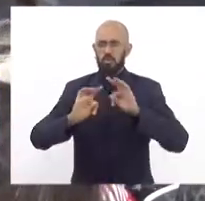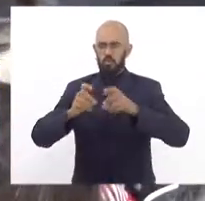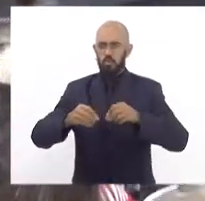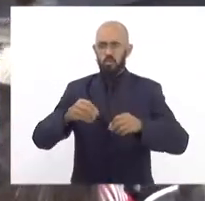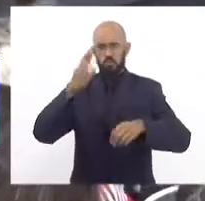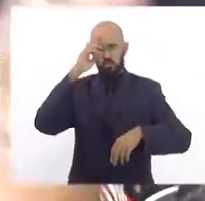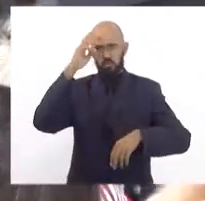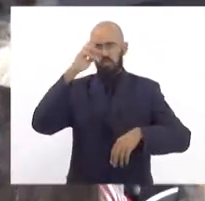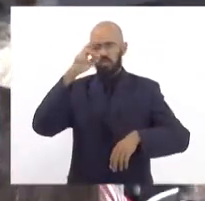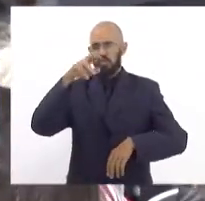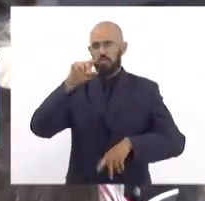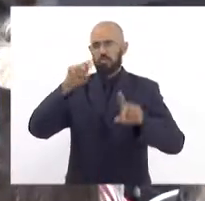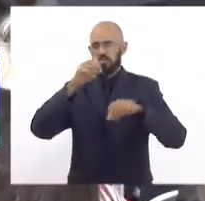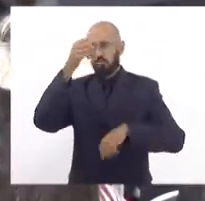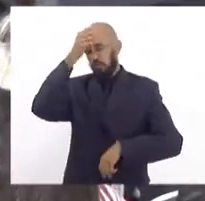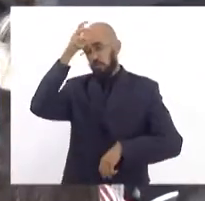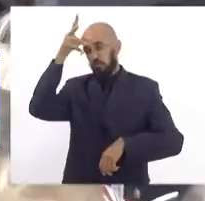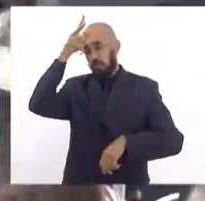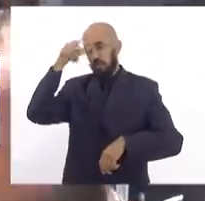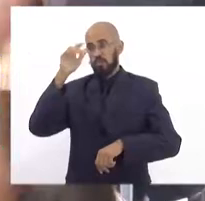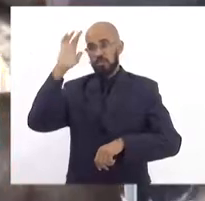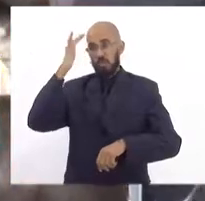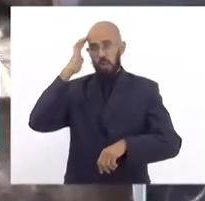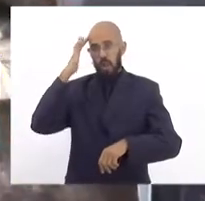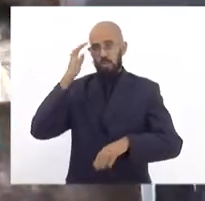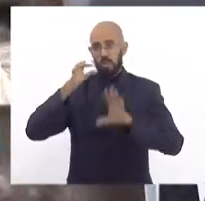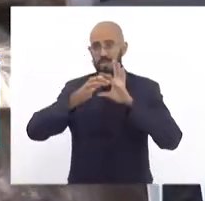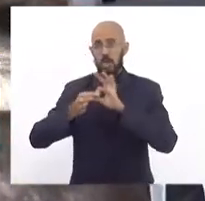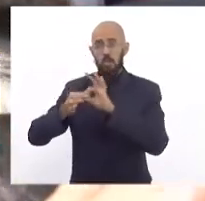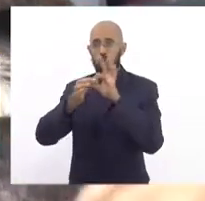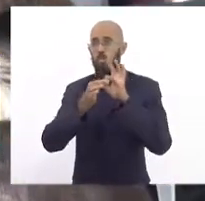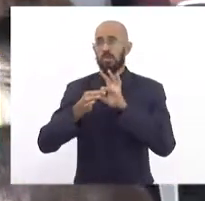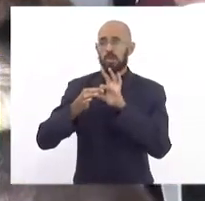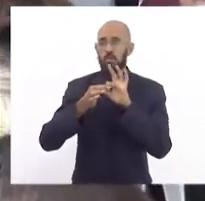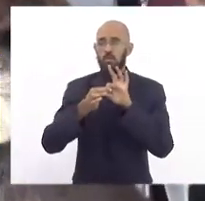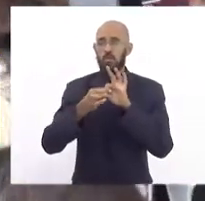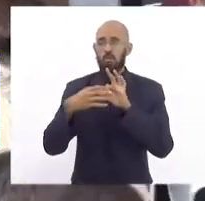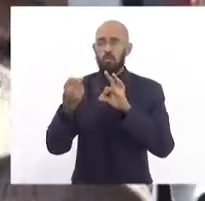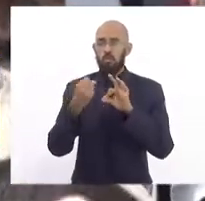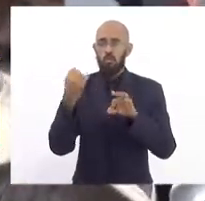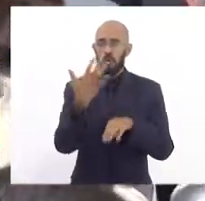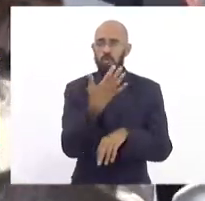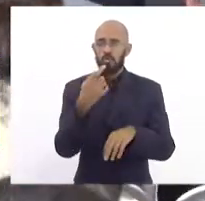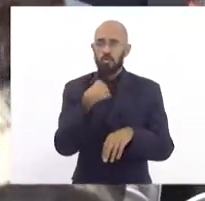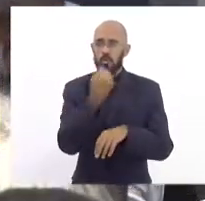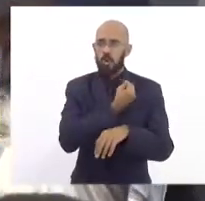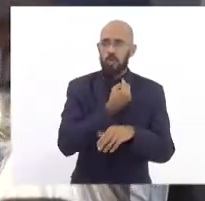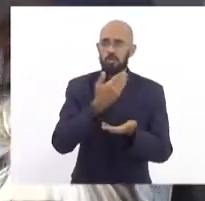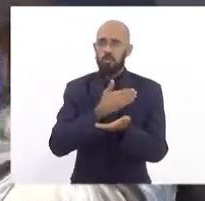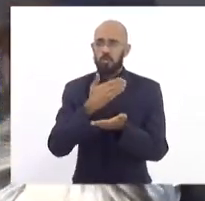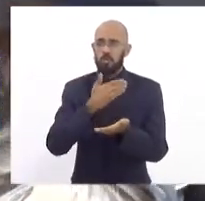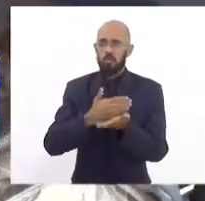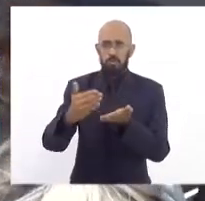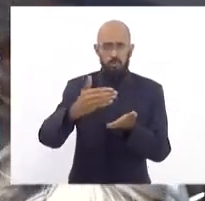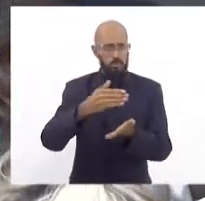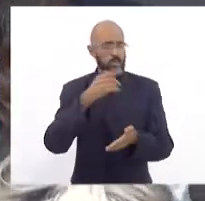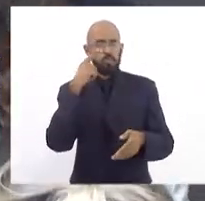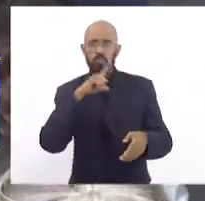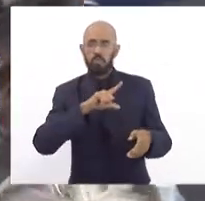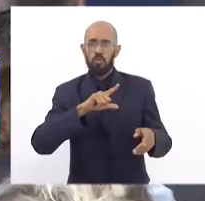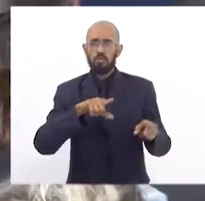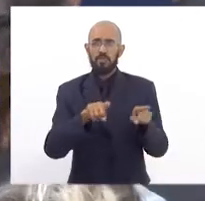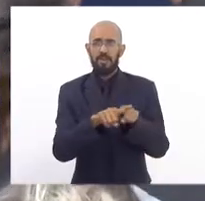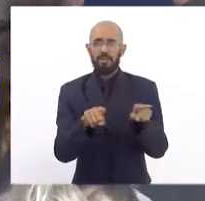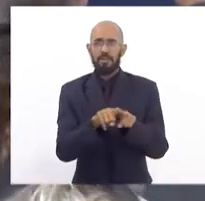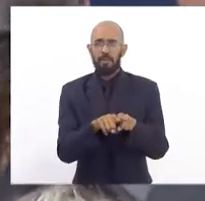e prefeitas, e acho que essa união, quando a gente consegue unir deputado Roberto e deputada